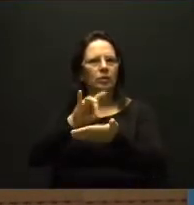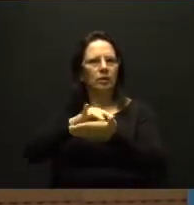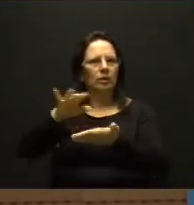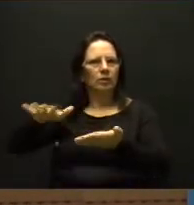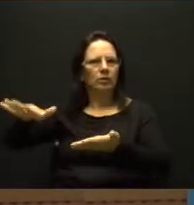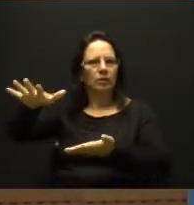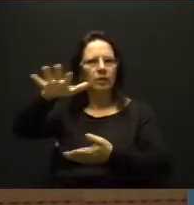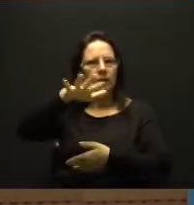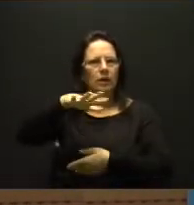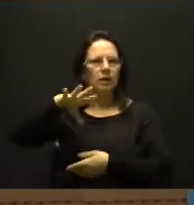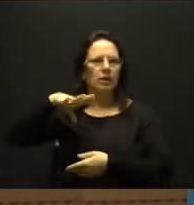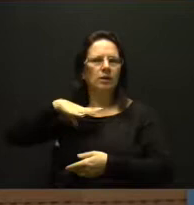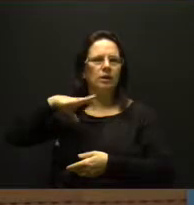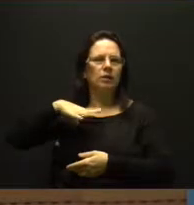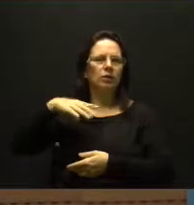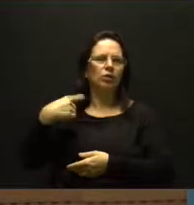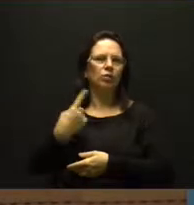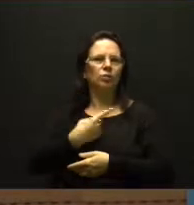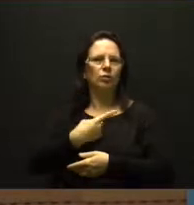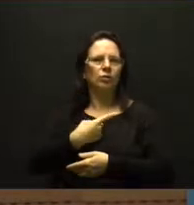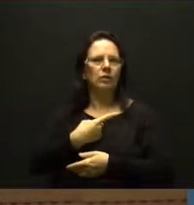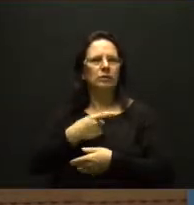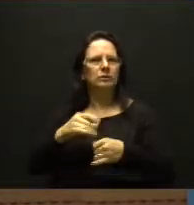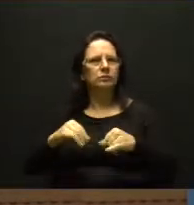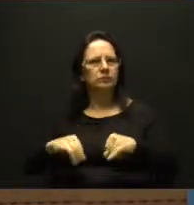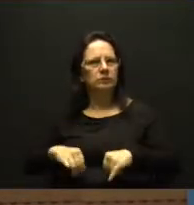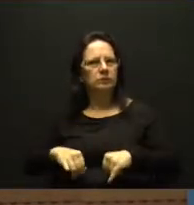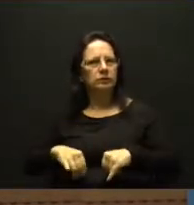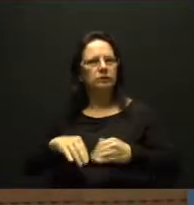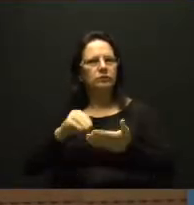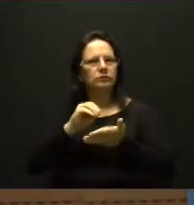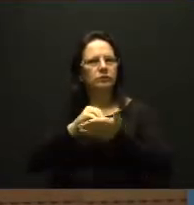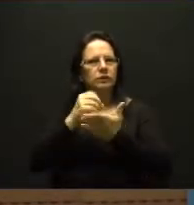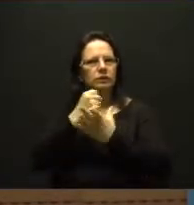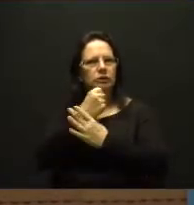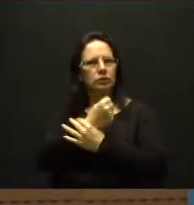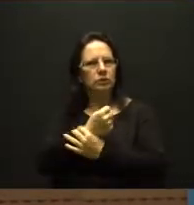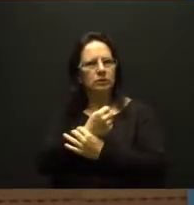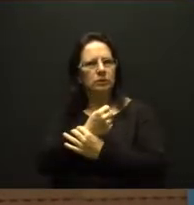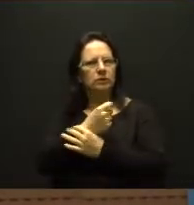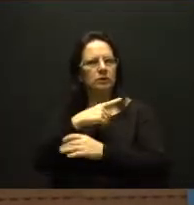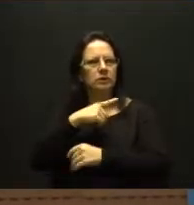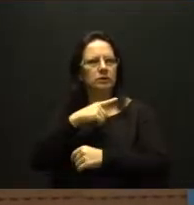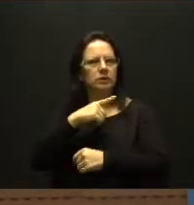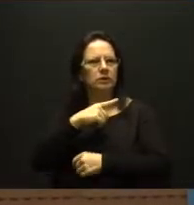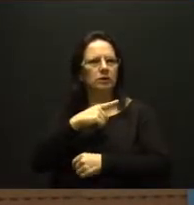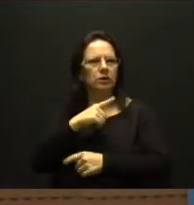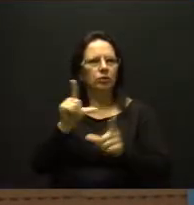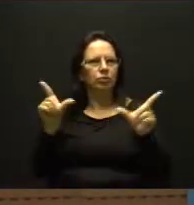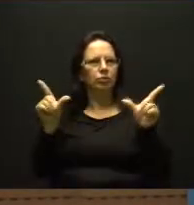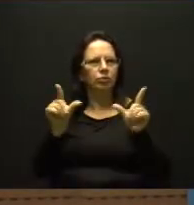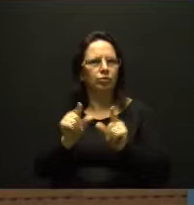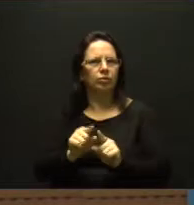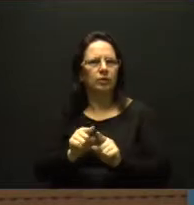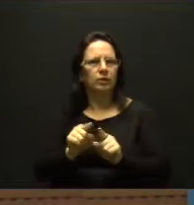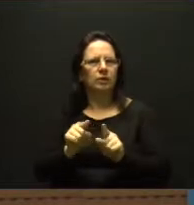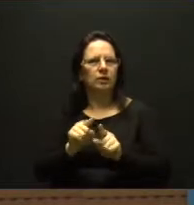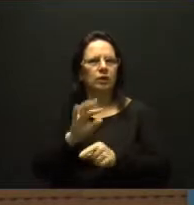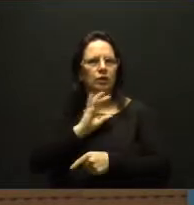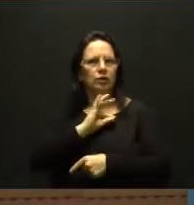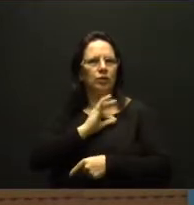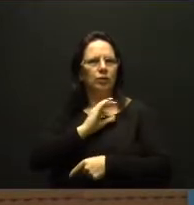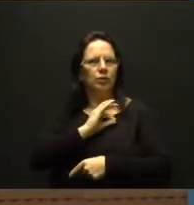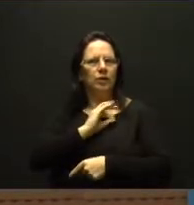e agentes padece com a sensação de segurança hoje nós temos aqui um continente estão diminuindo de policiais